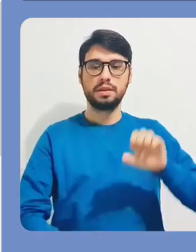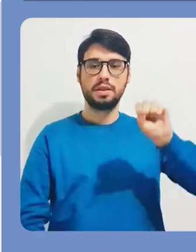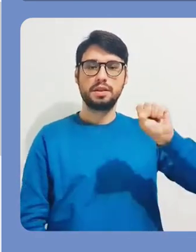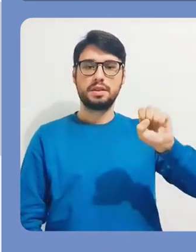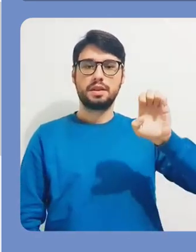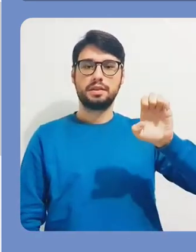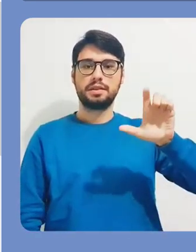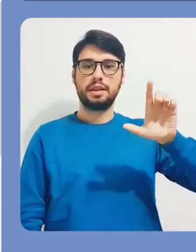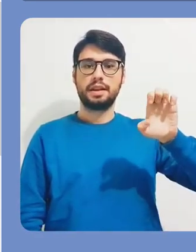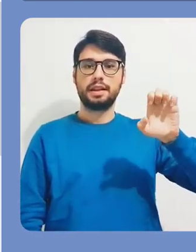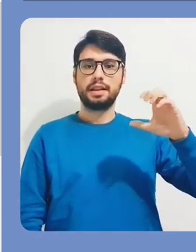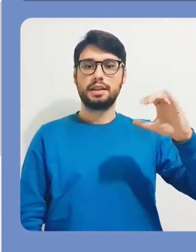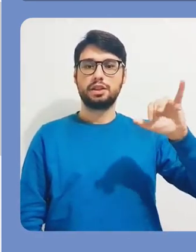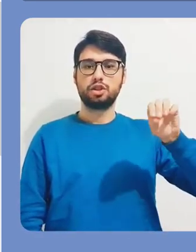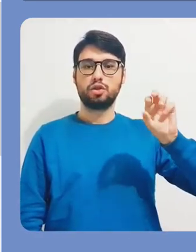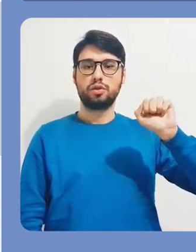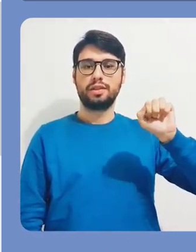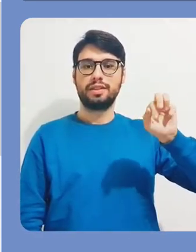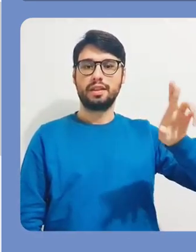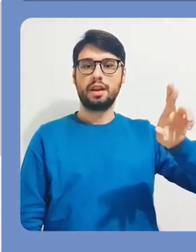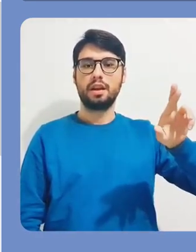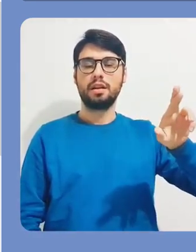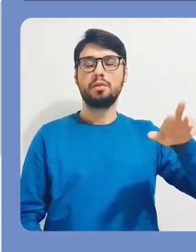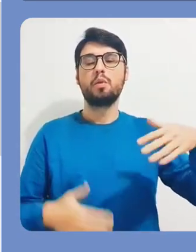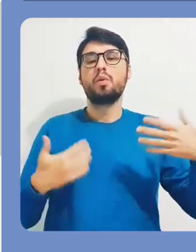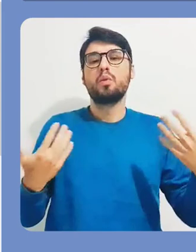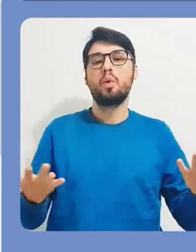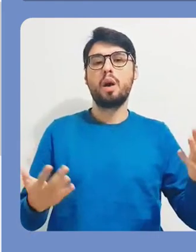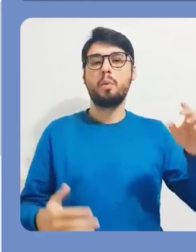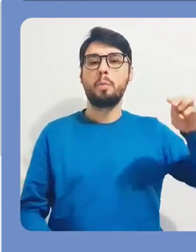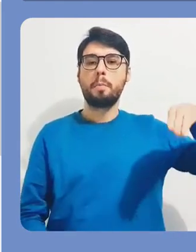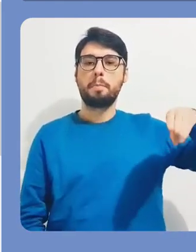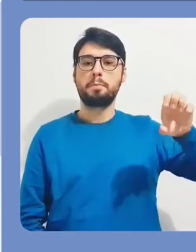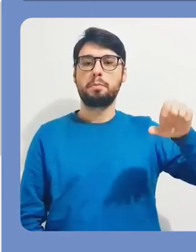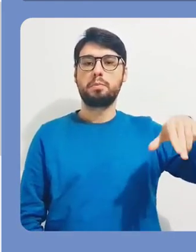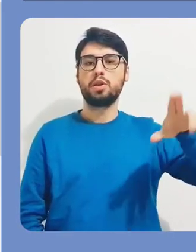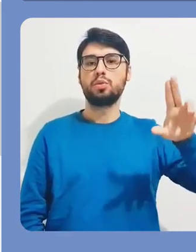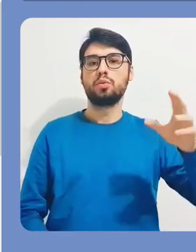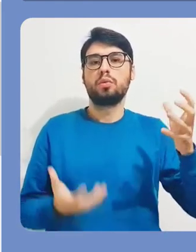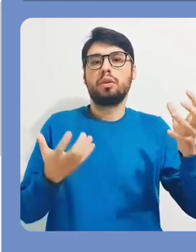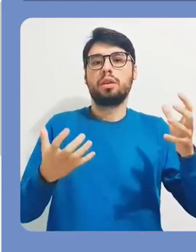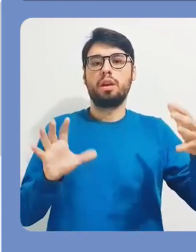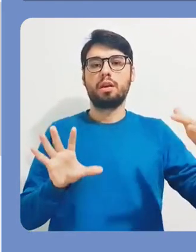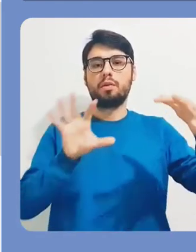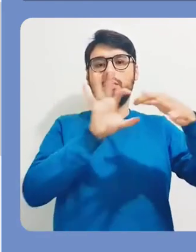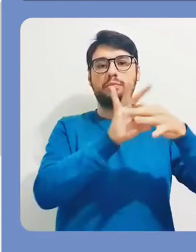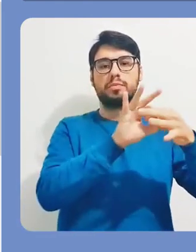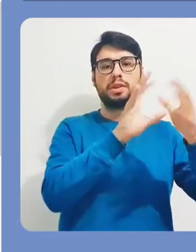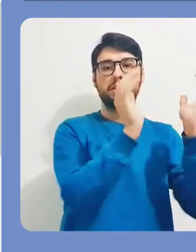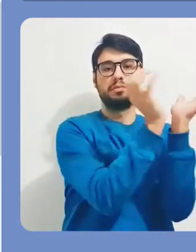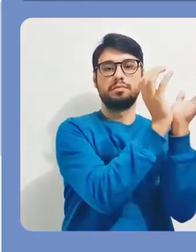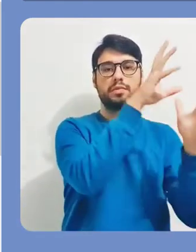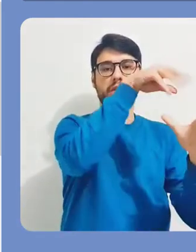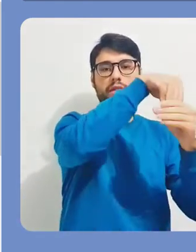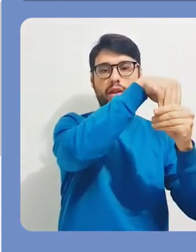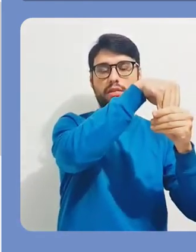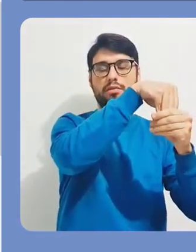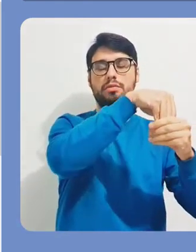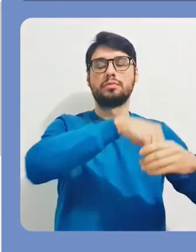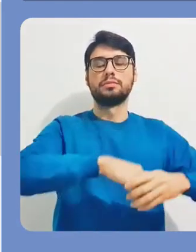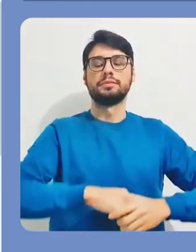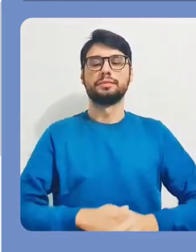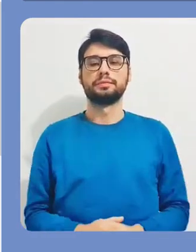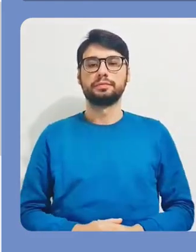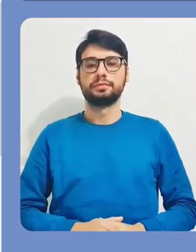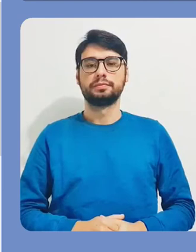informações. E aqui, selecionar o menu, eu vou selecionar aquelas informações, vou selecionar aquele agrupamento